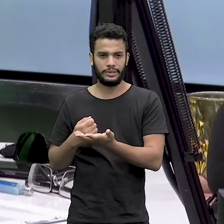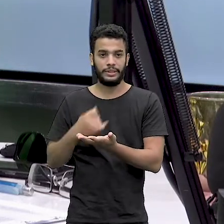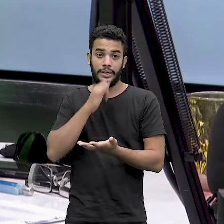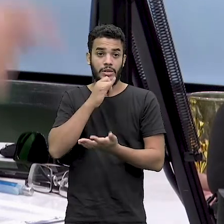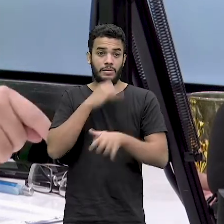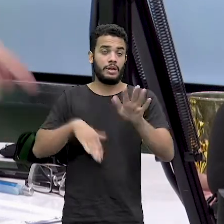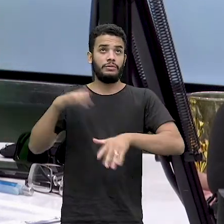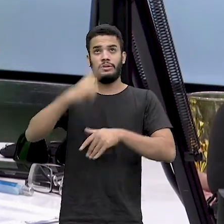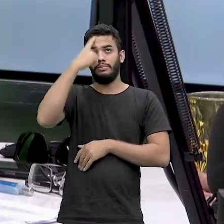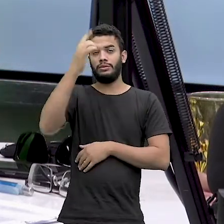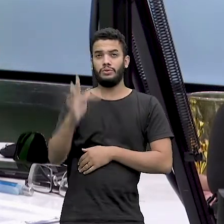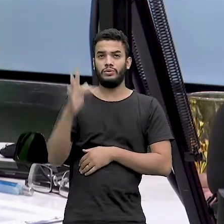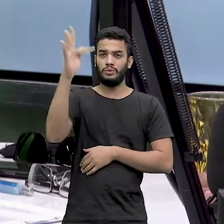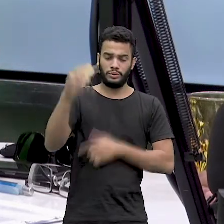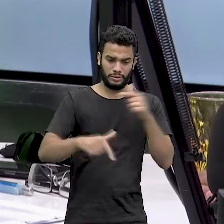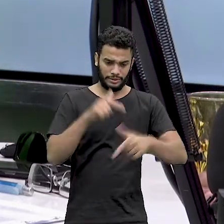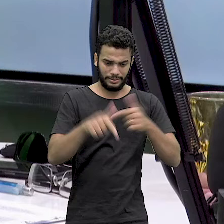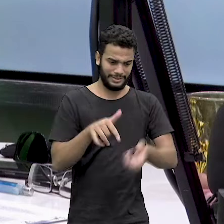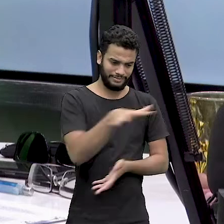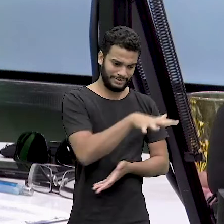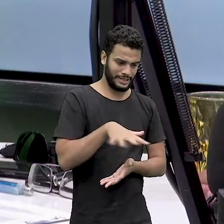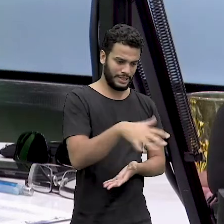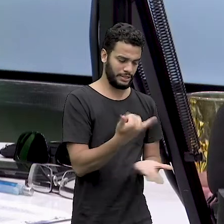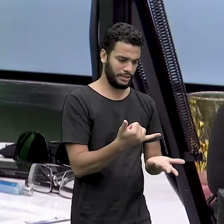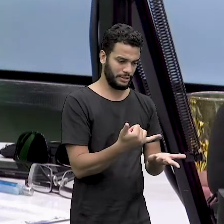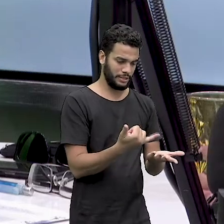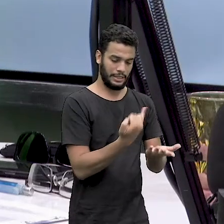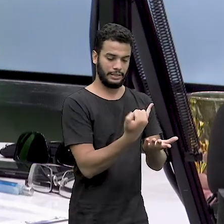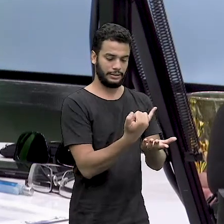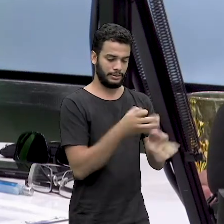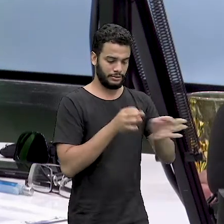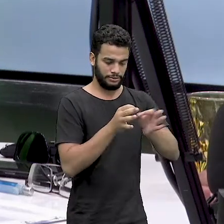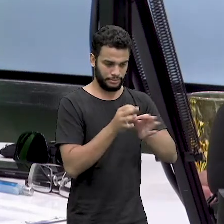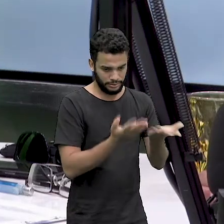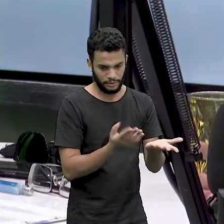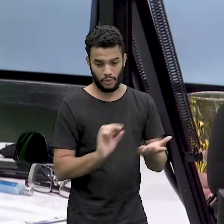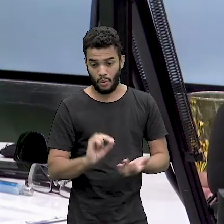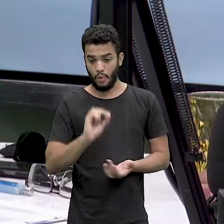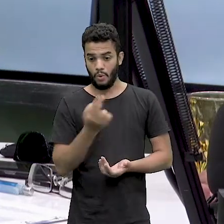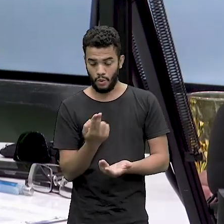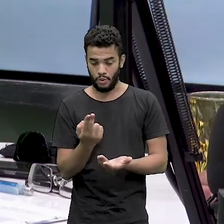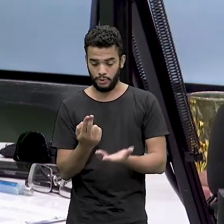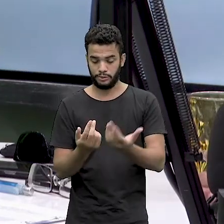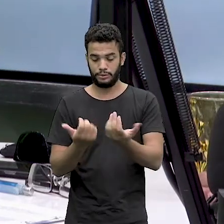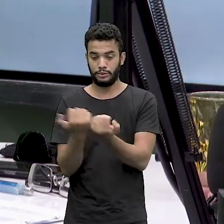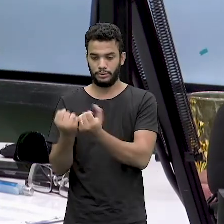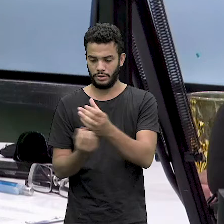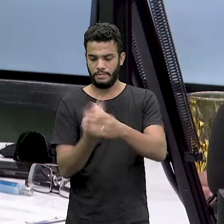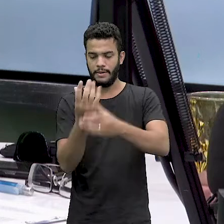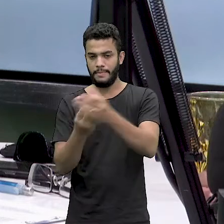celular, vou ser programador de jogos, eu vou ser... Então, tem várias profissões. Então,